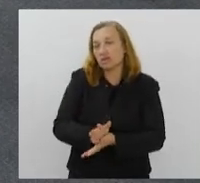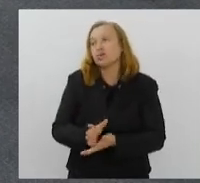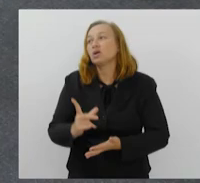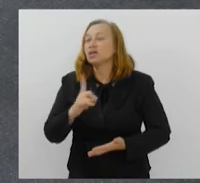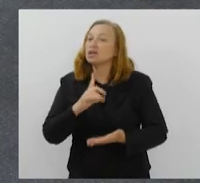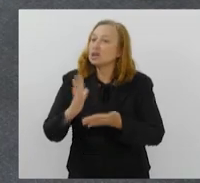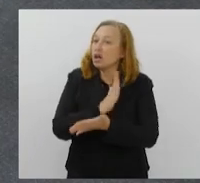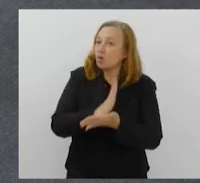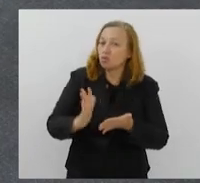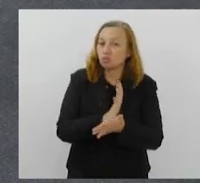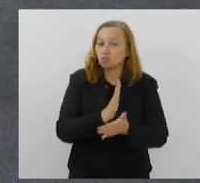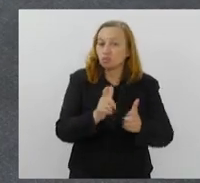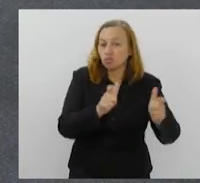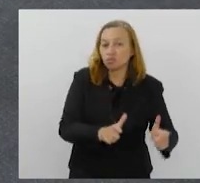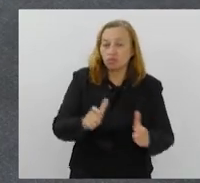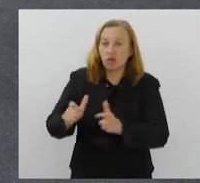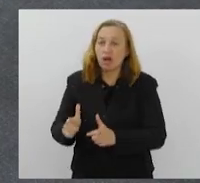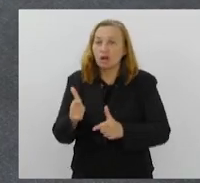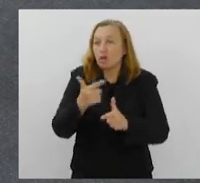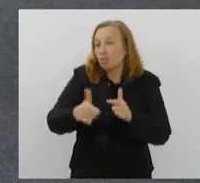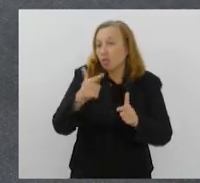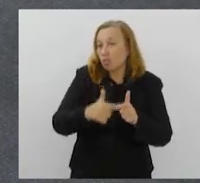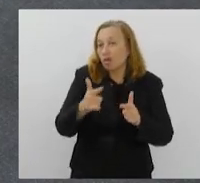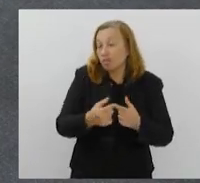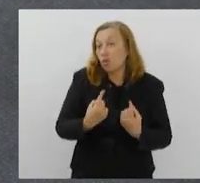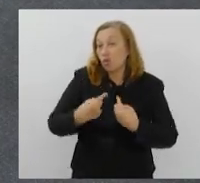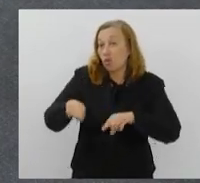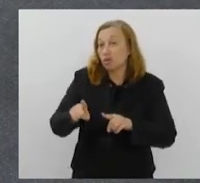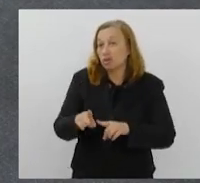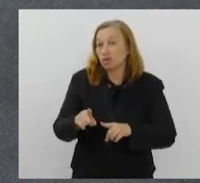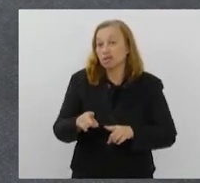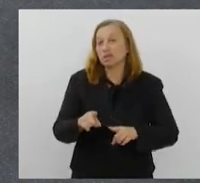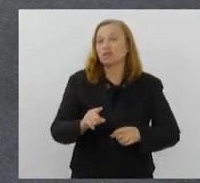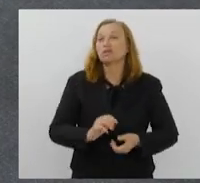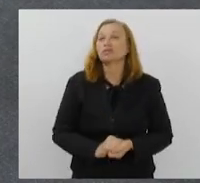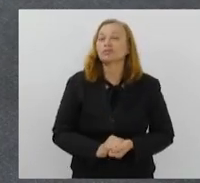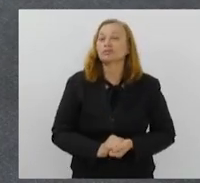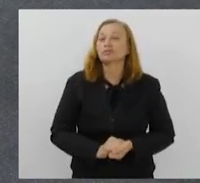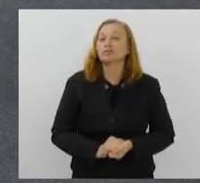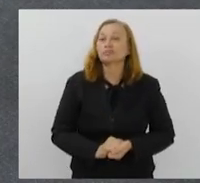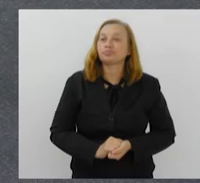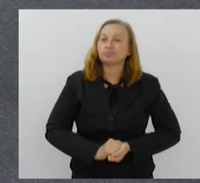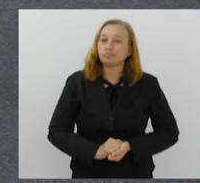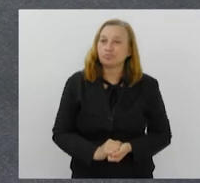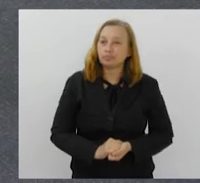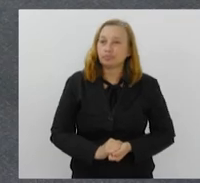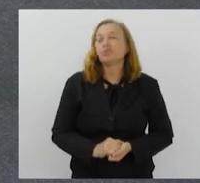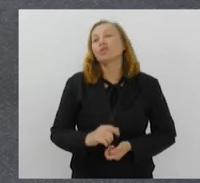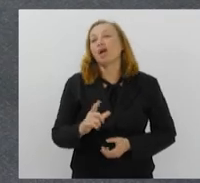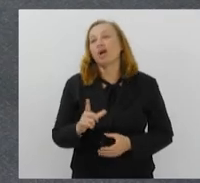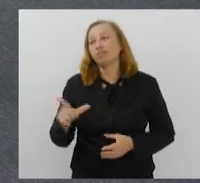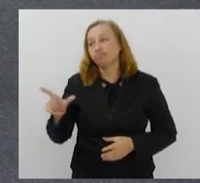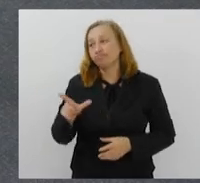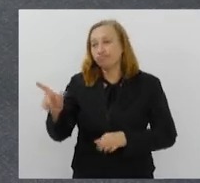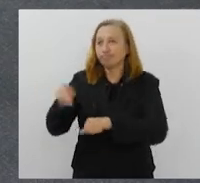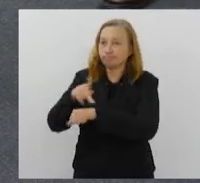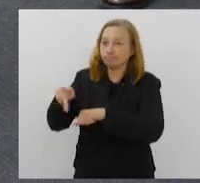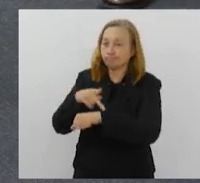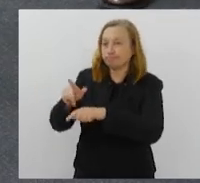certos setores, um problema em combater o antissemitismo, porque como o governo de Israel tem cometido